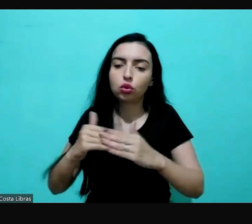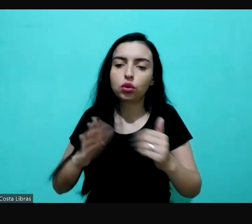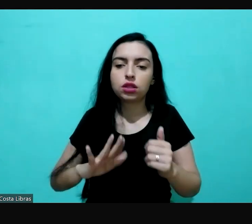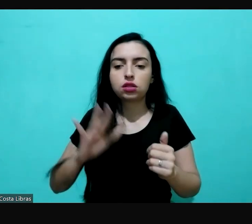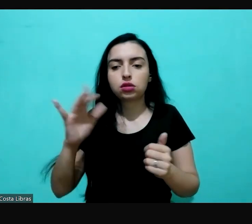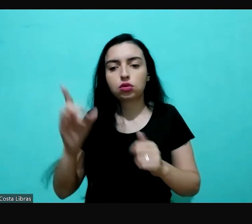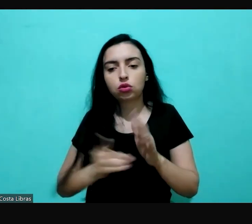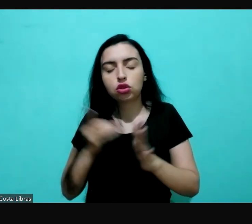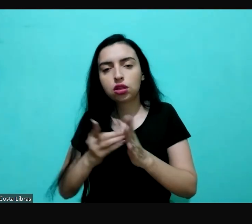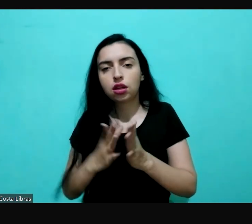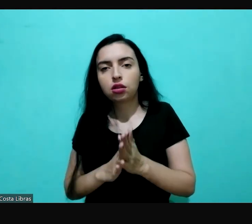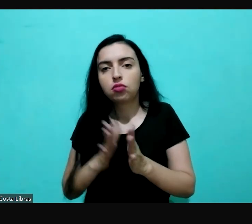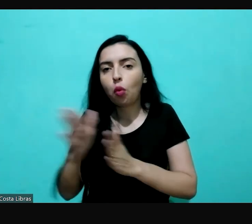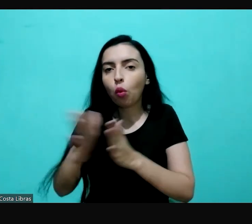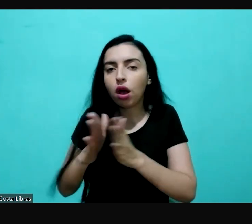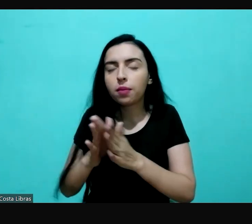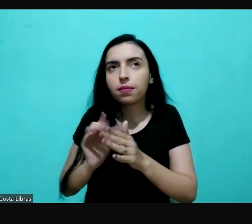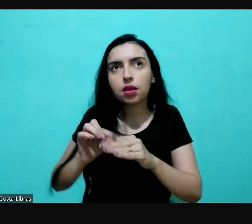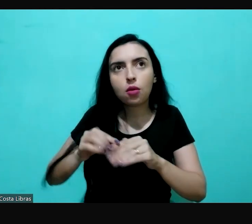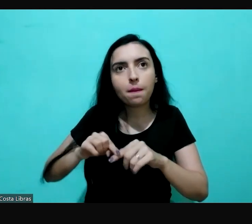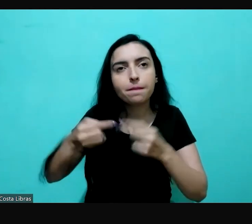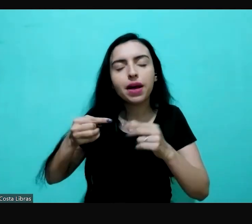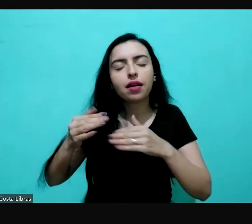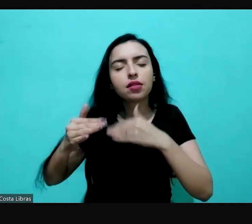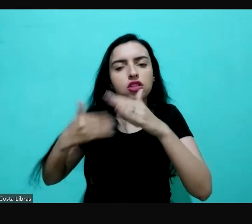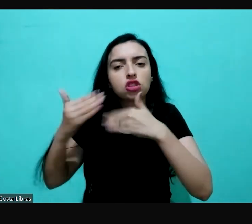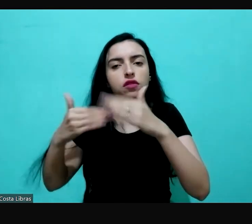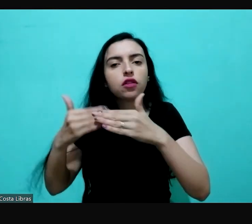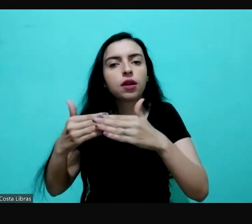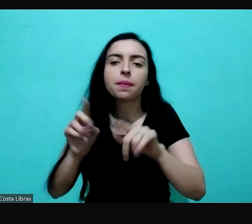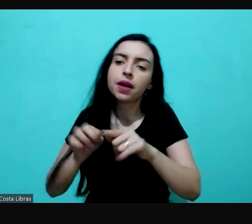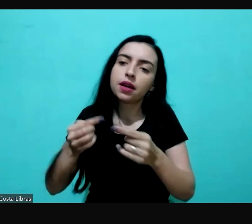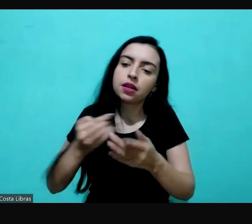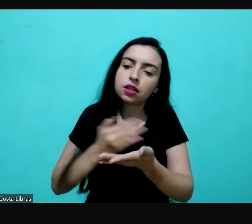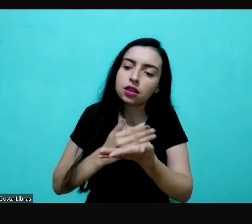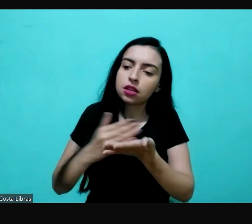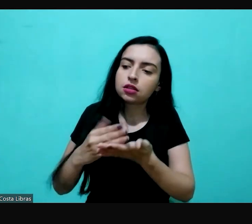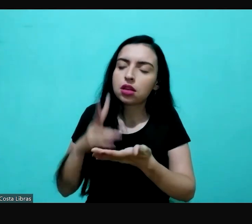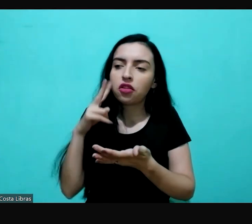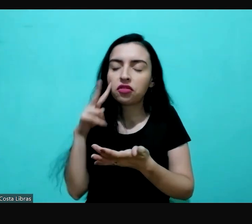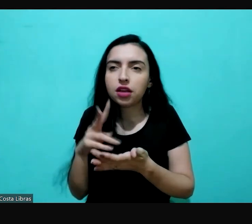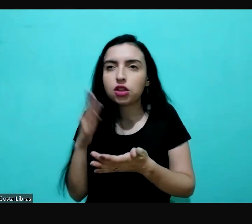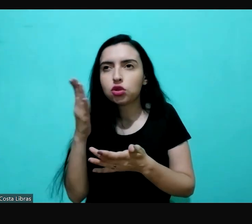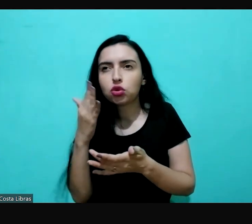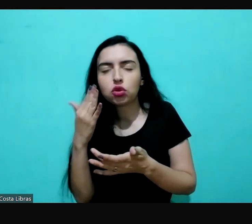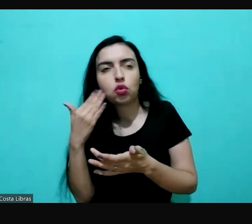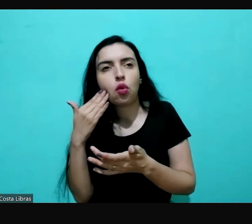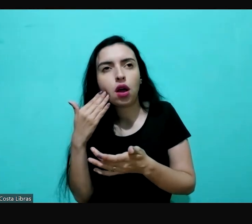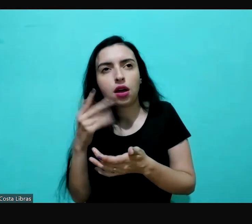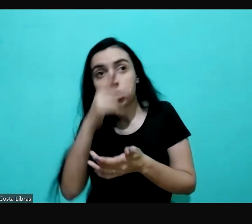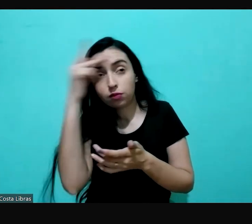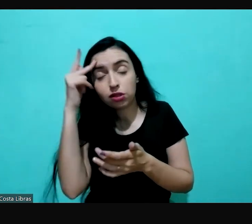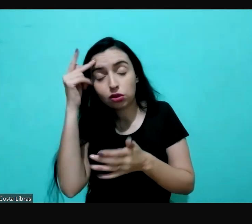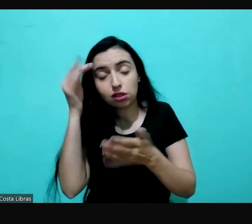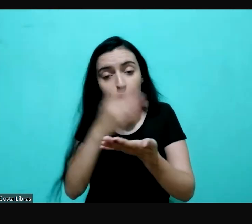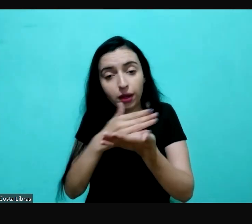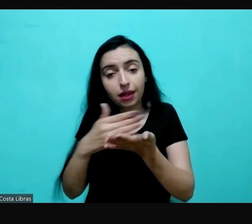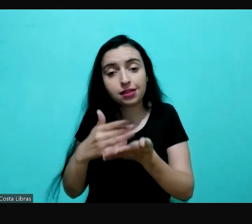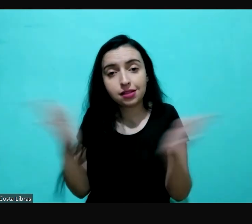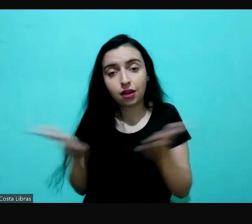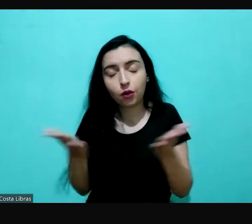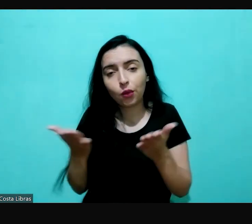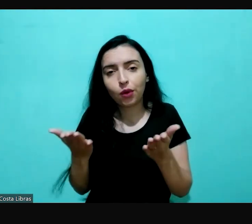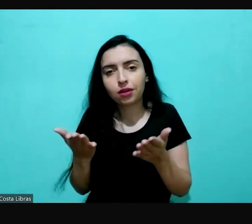o caminho mais andado, outros iniciando, eu vejo umas carinhas aqui que estão iniciando, né. Então, é sempre